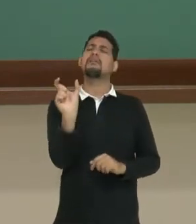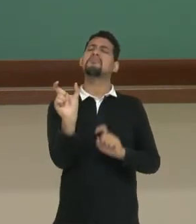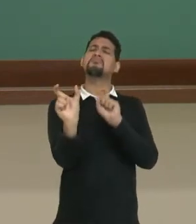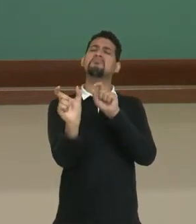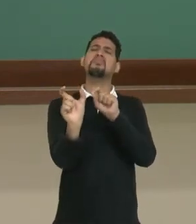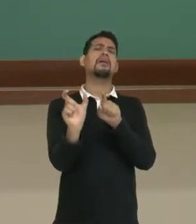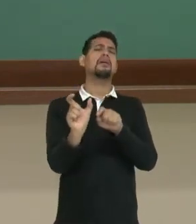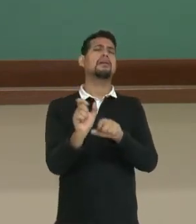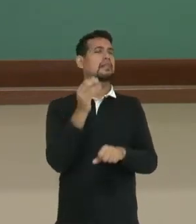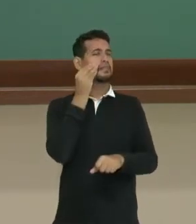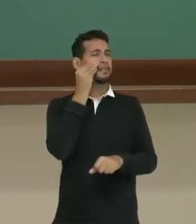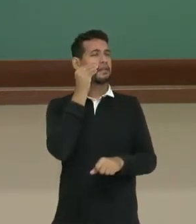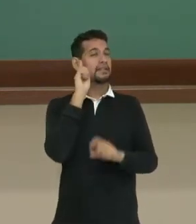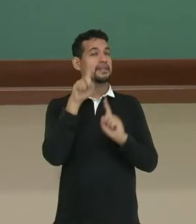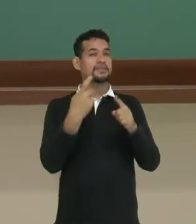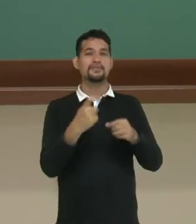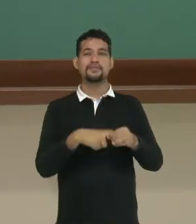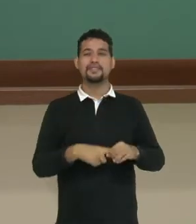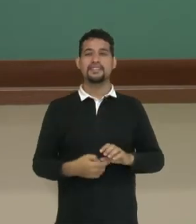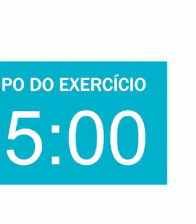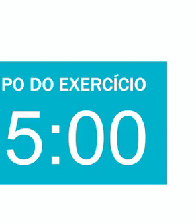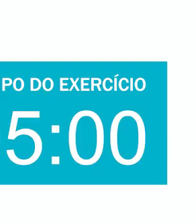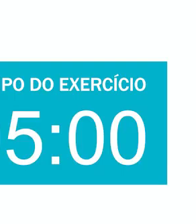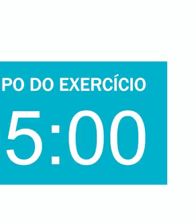vocês? Mais um tempo para essa atividade.